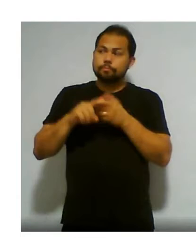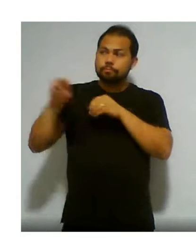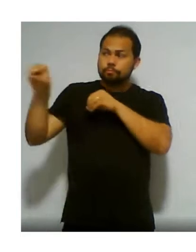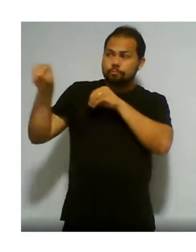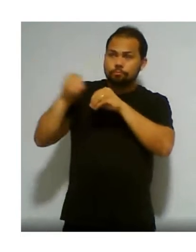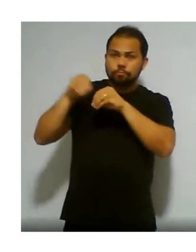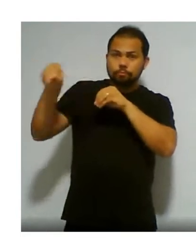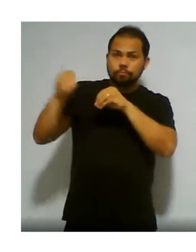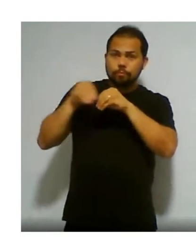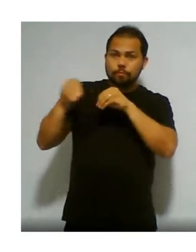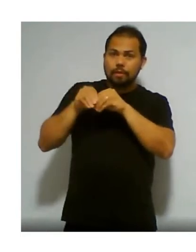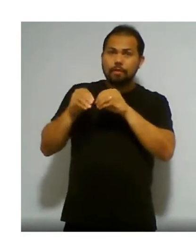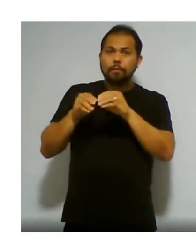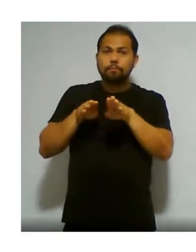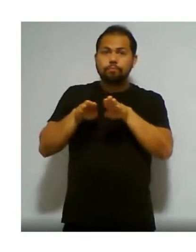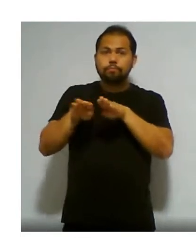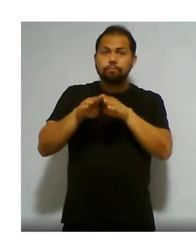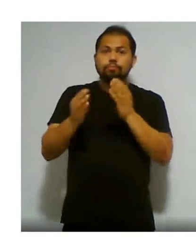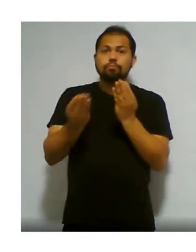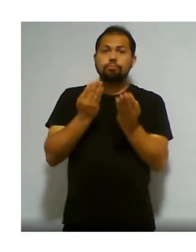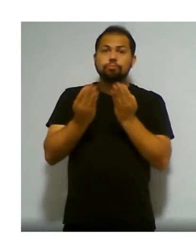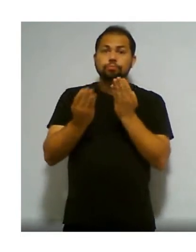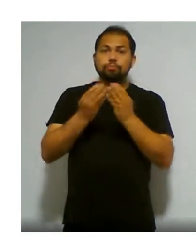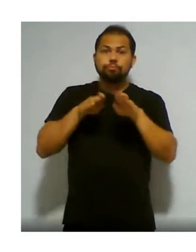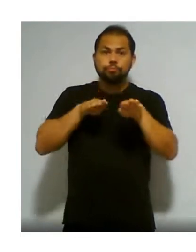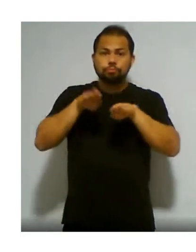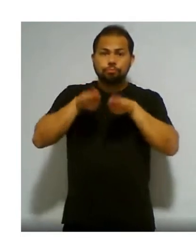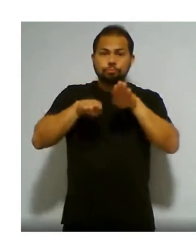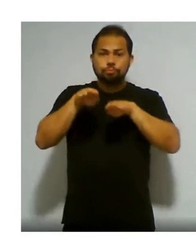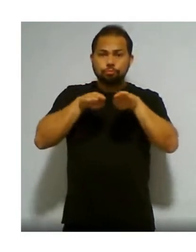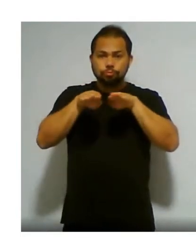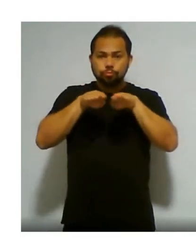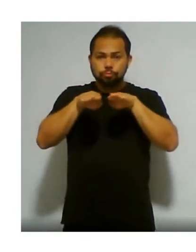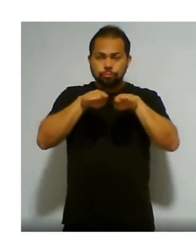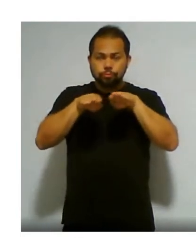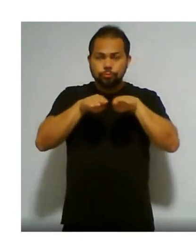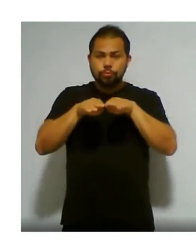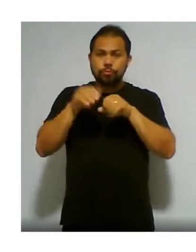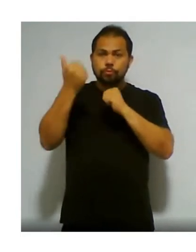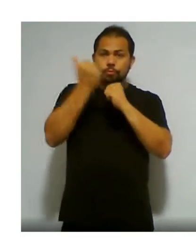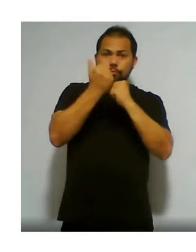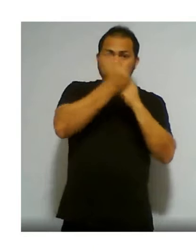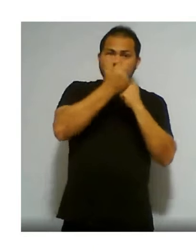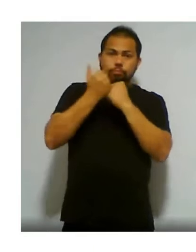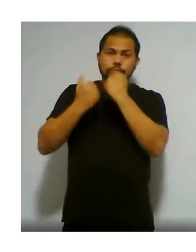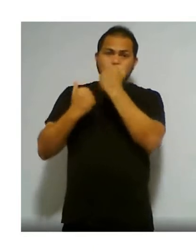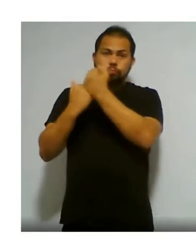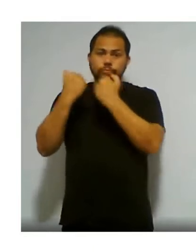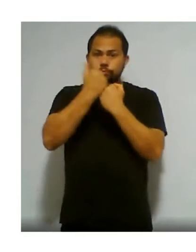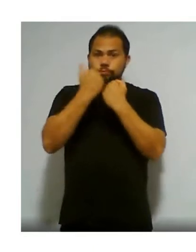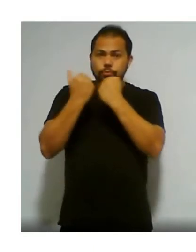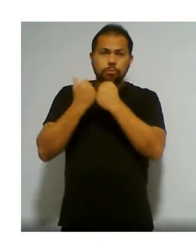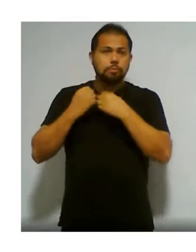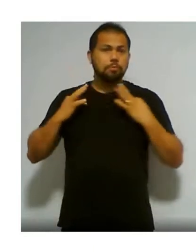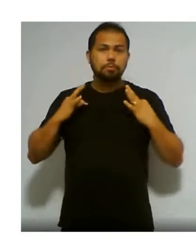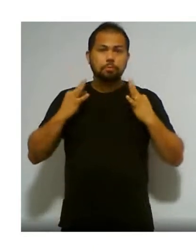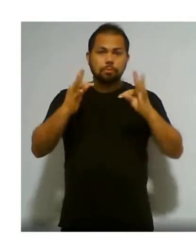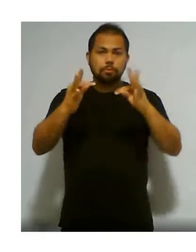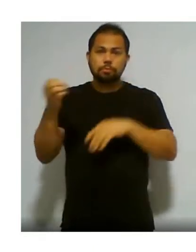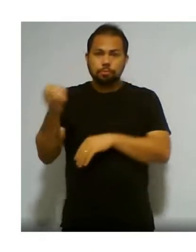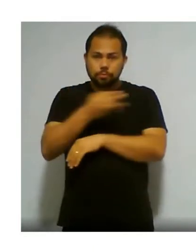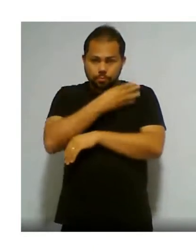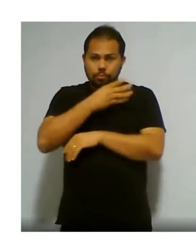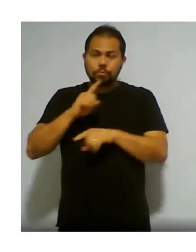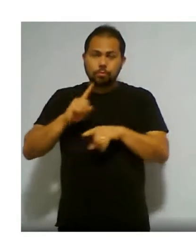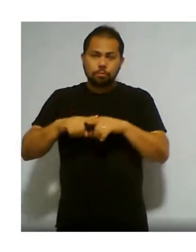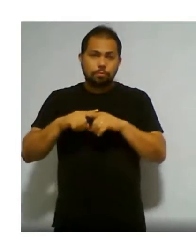de forma paralela. Né? Os dados eram transmitidos de forma paralela. A substituição por uma tecnologia mais recente, de forma serial, um dado após o